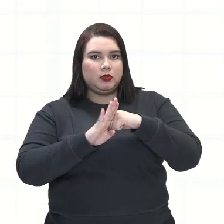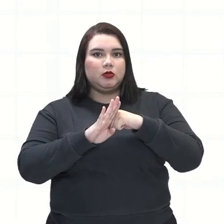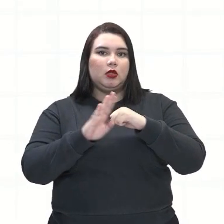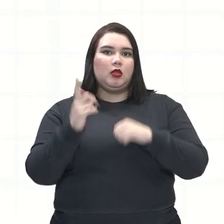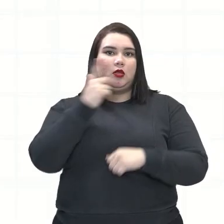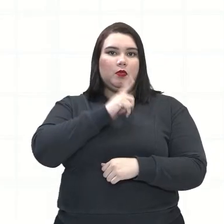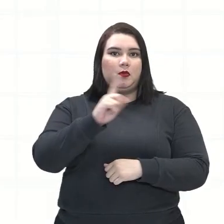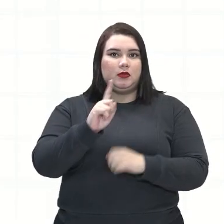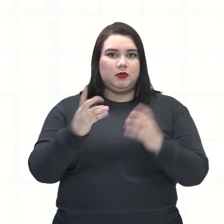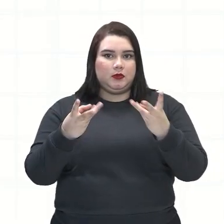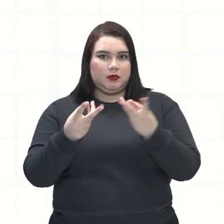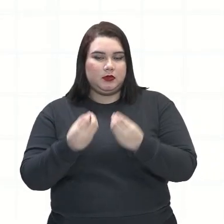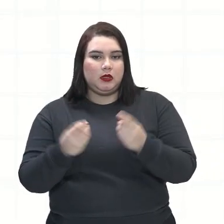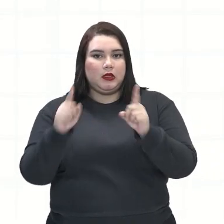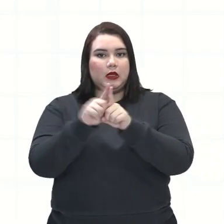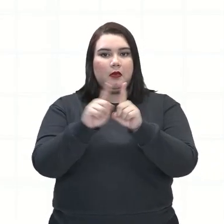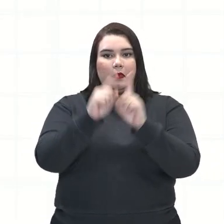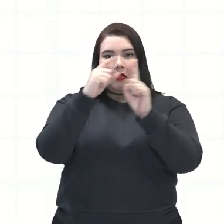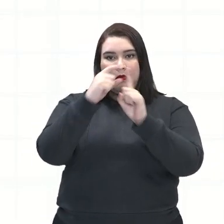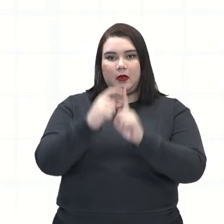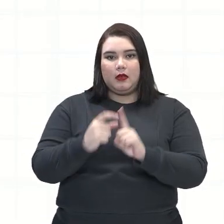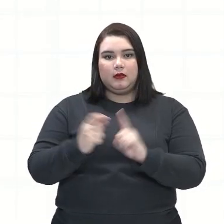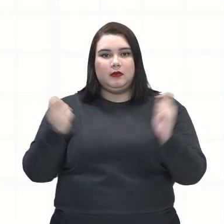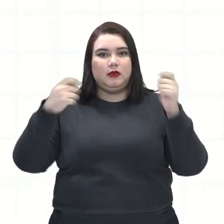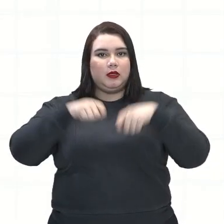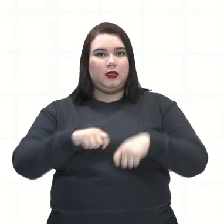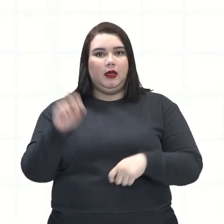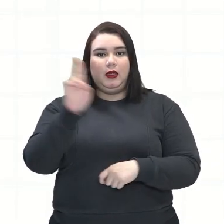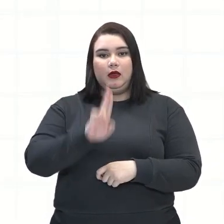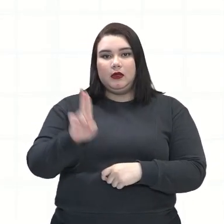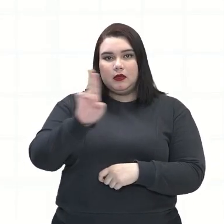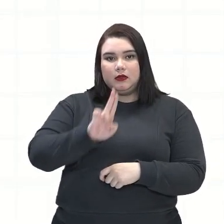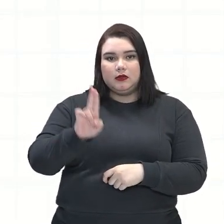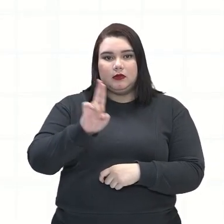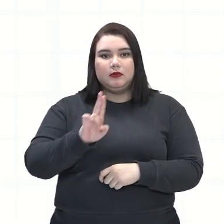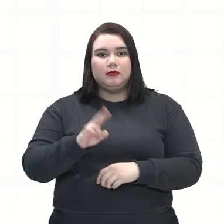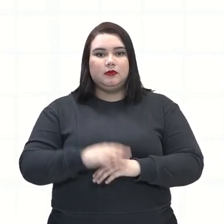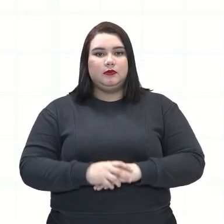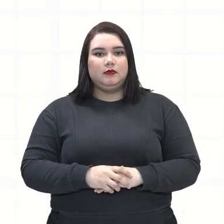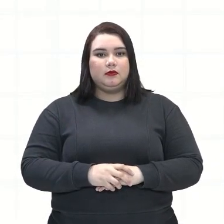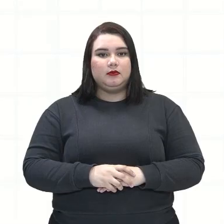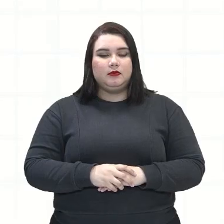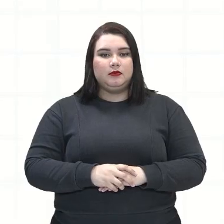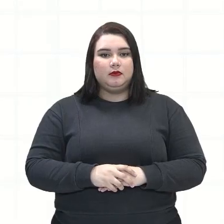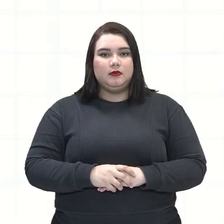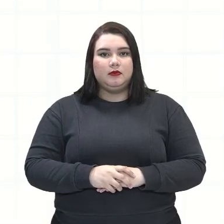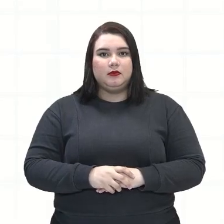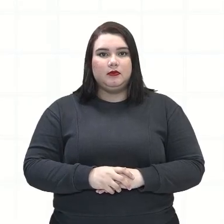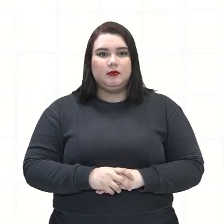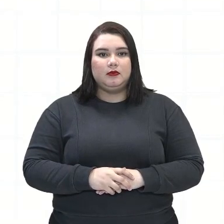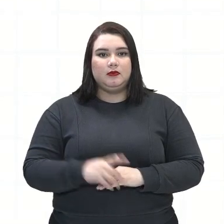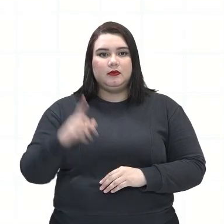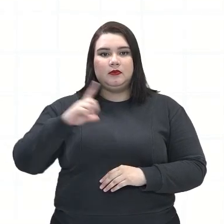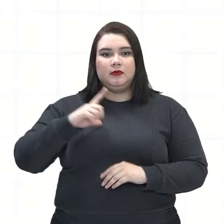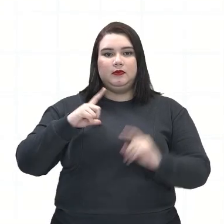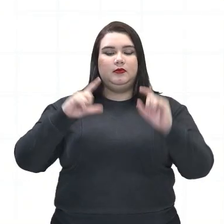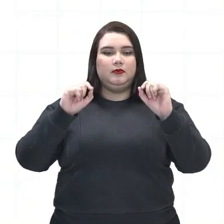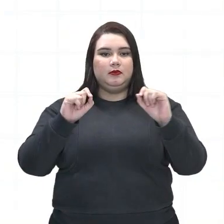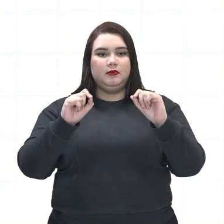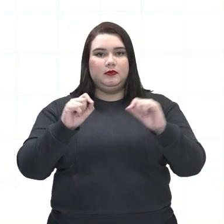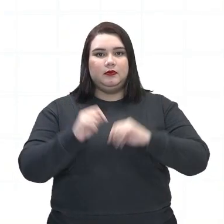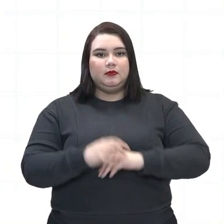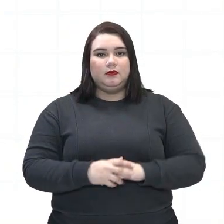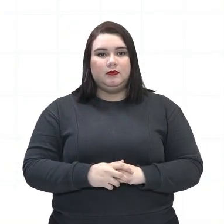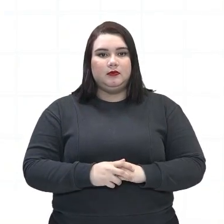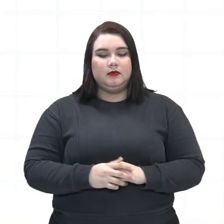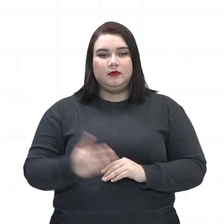né? E as palavras que eu posso utilizar para fazer essa contabilidade. Próxima frase nós temos aí, ela diz